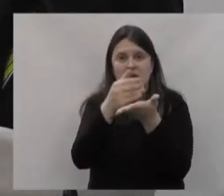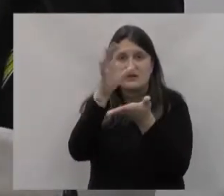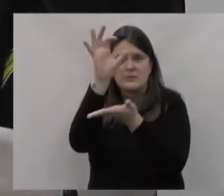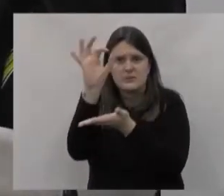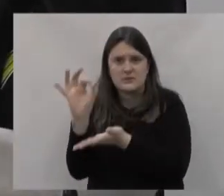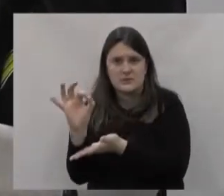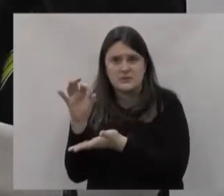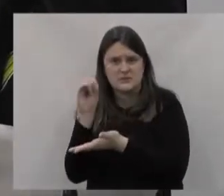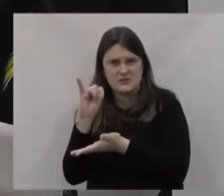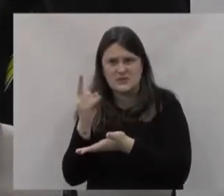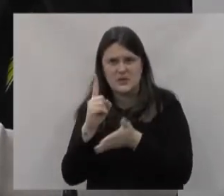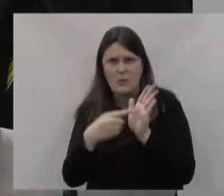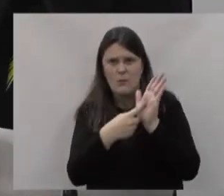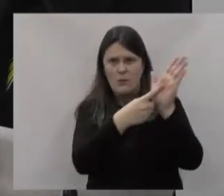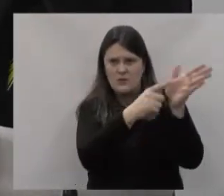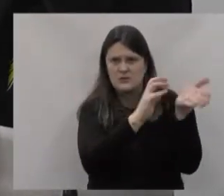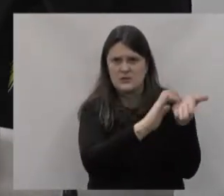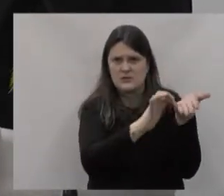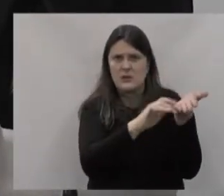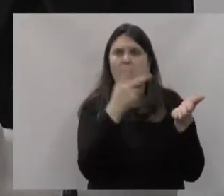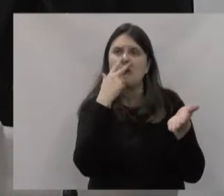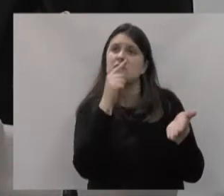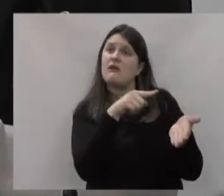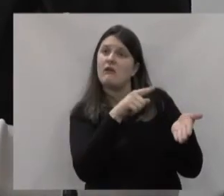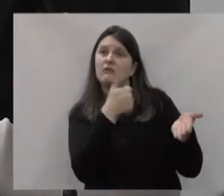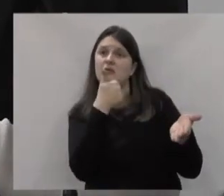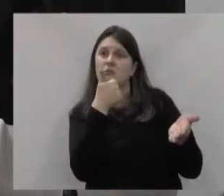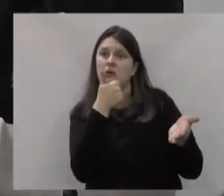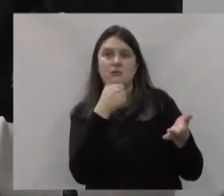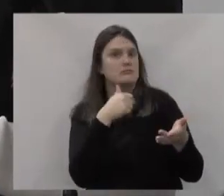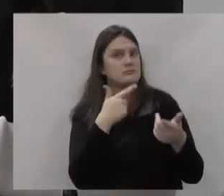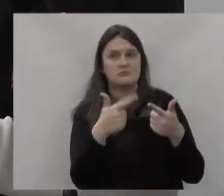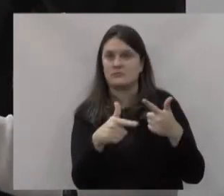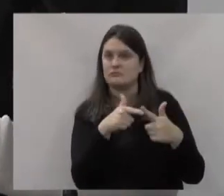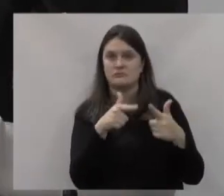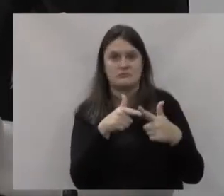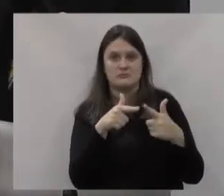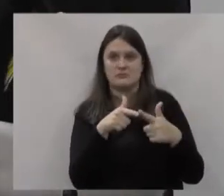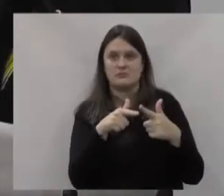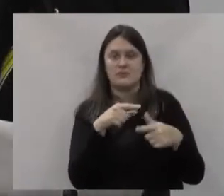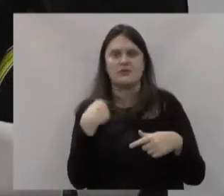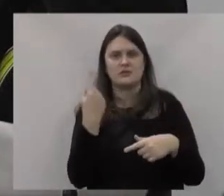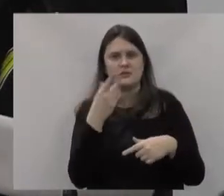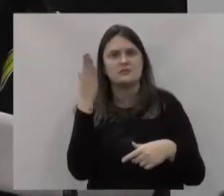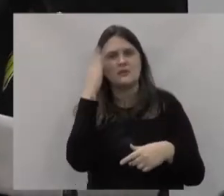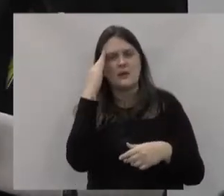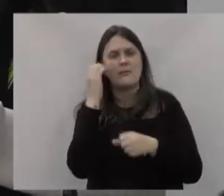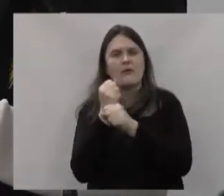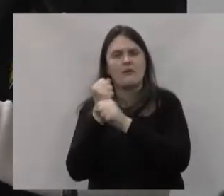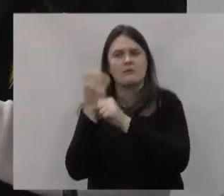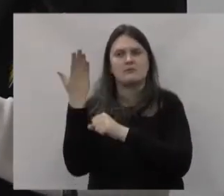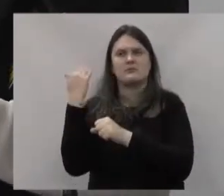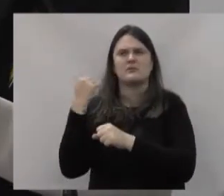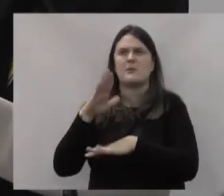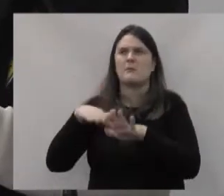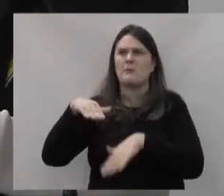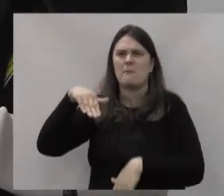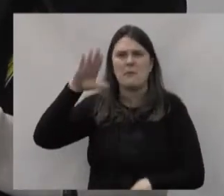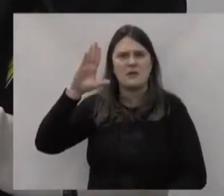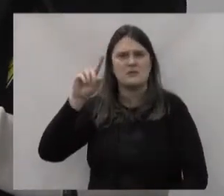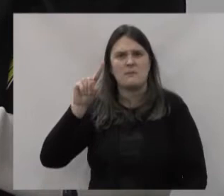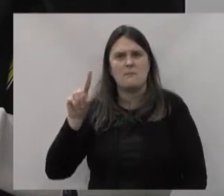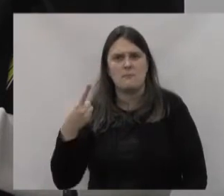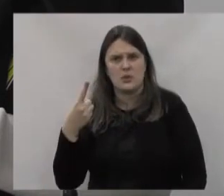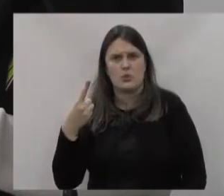lança isso para a secretaria acha que aqui está tudo bem. E a gente sabe que, nos últimos anos, foi o que a Thaís falou, mais de 1.000